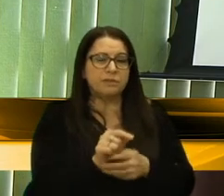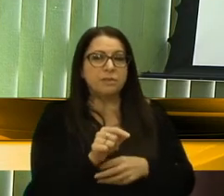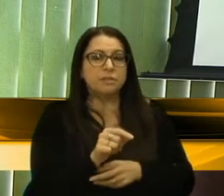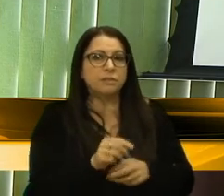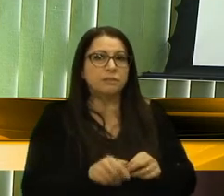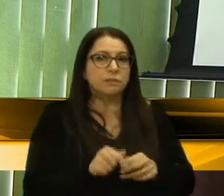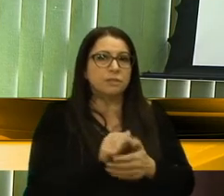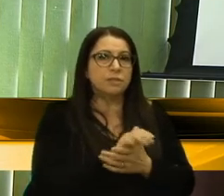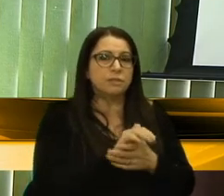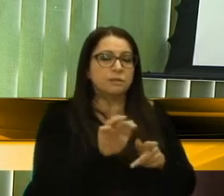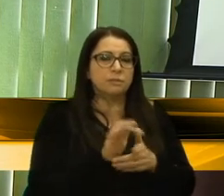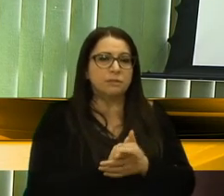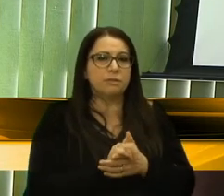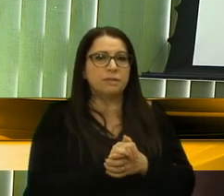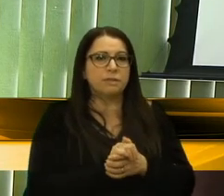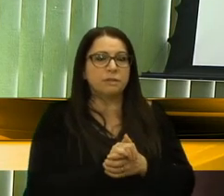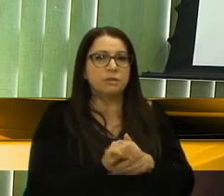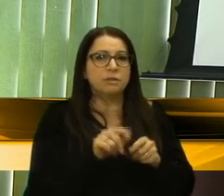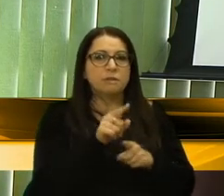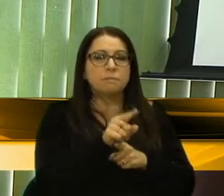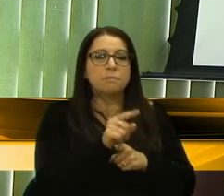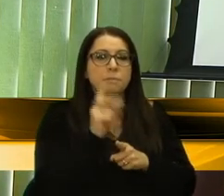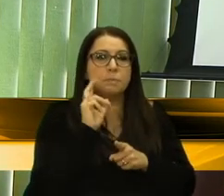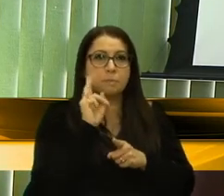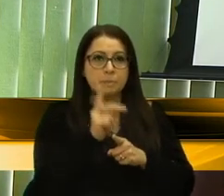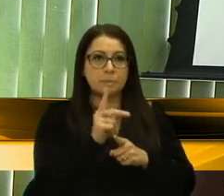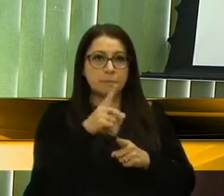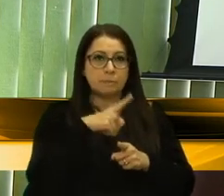comissões, pela rapidez que se tem